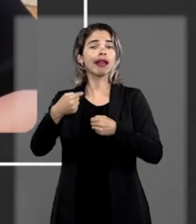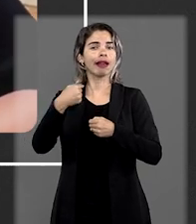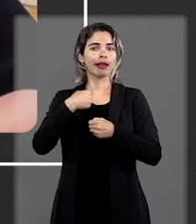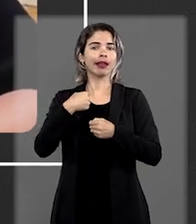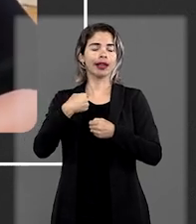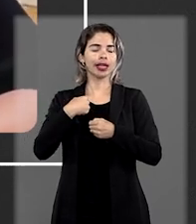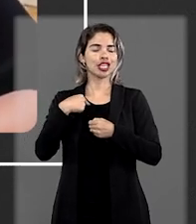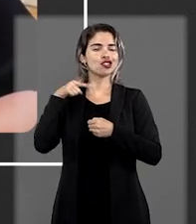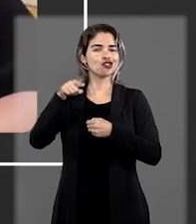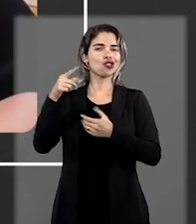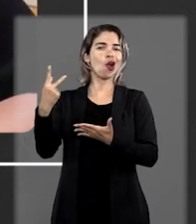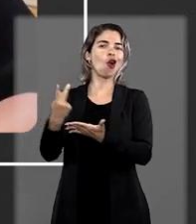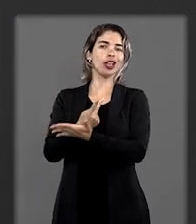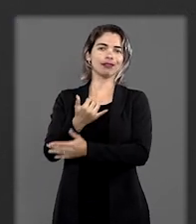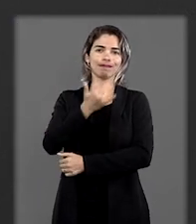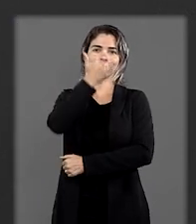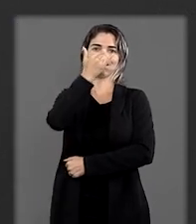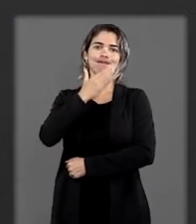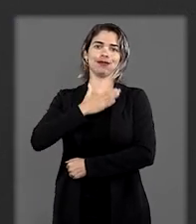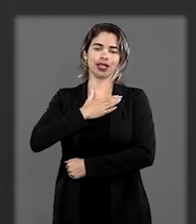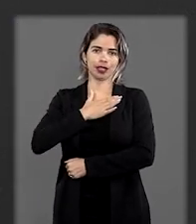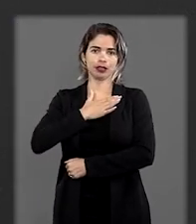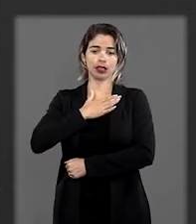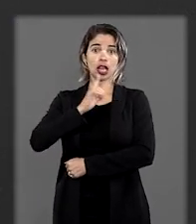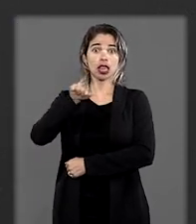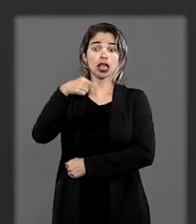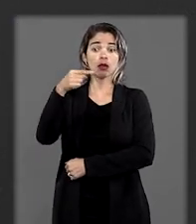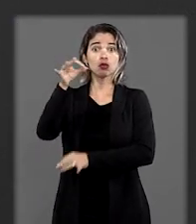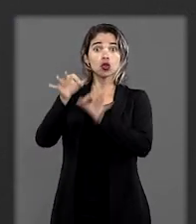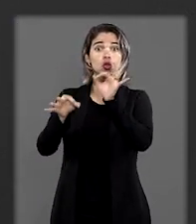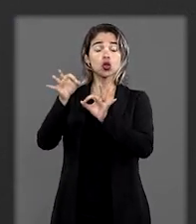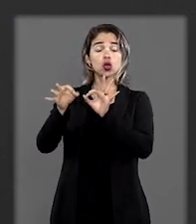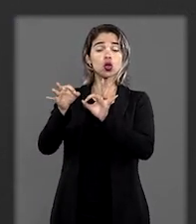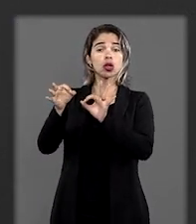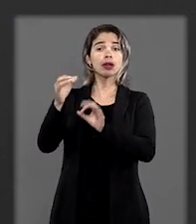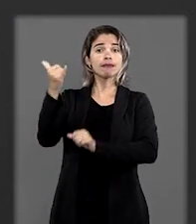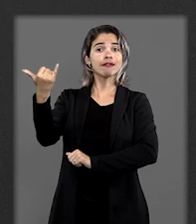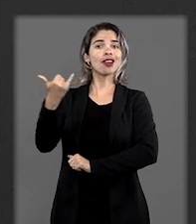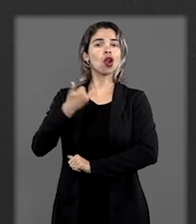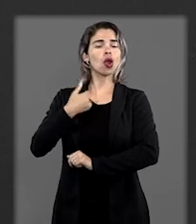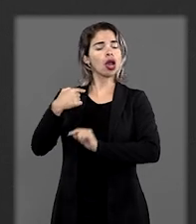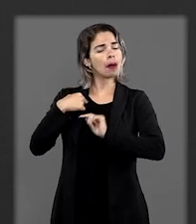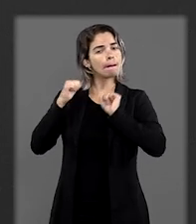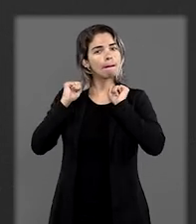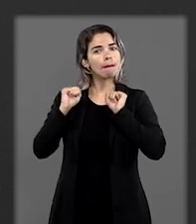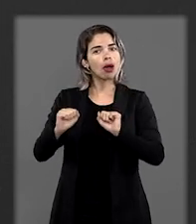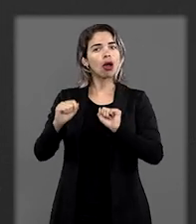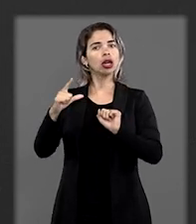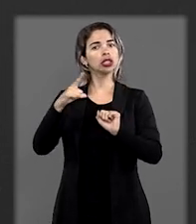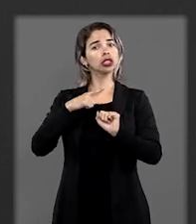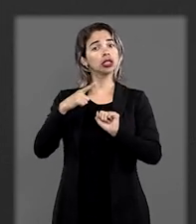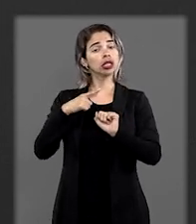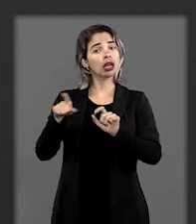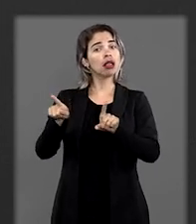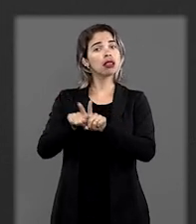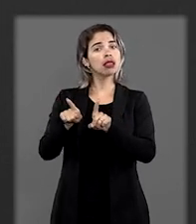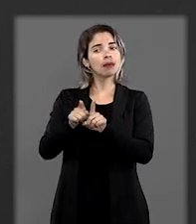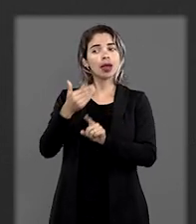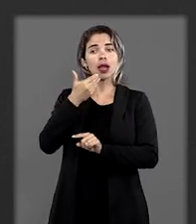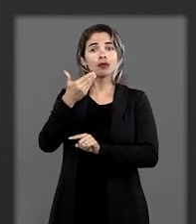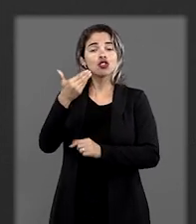na qual eu sofri isso. No dia seguinte, eu já recebi que eu não poderia, né, estar recebendo